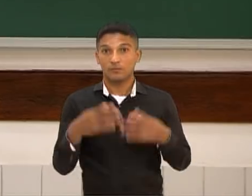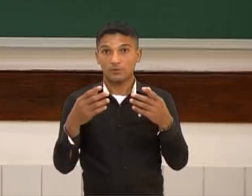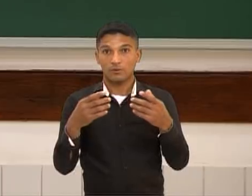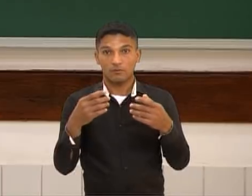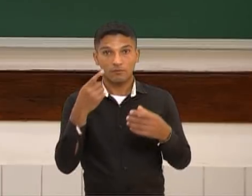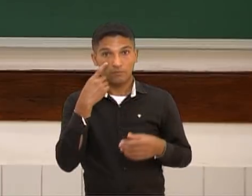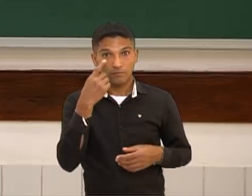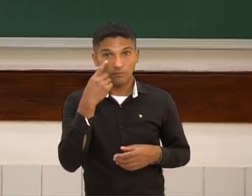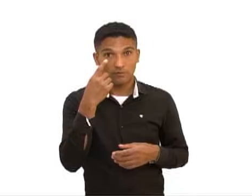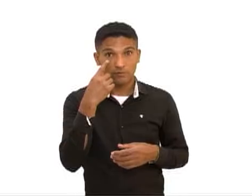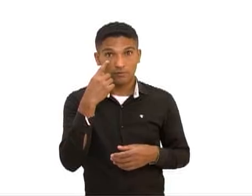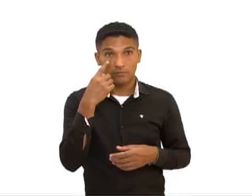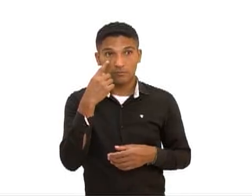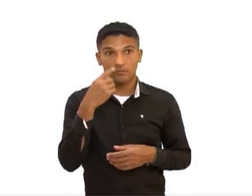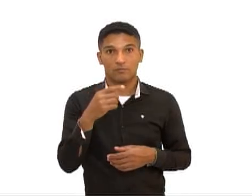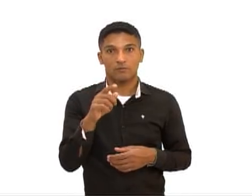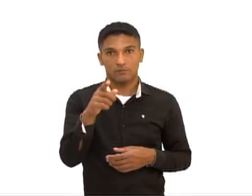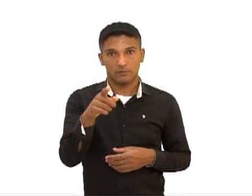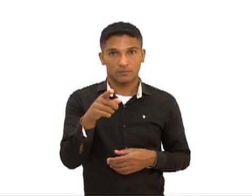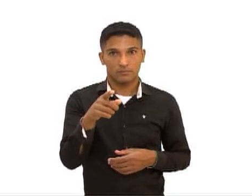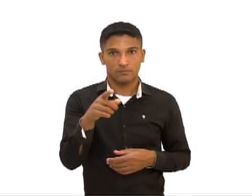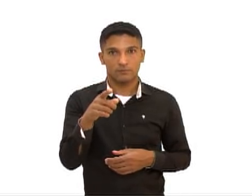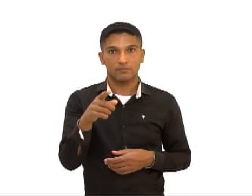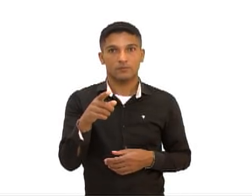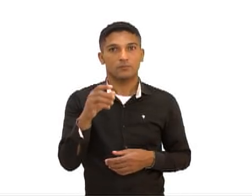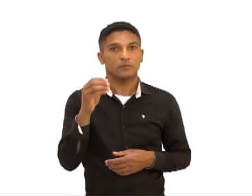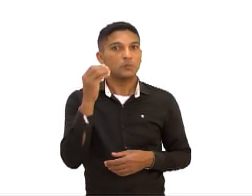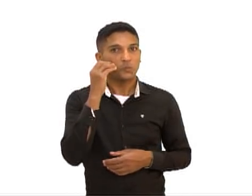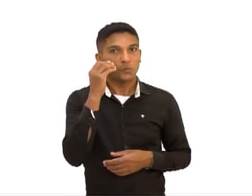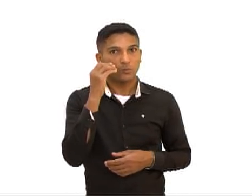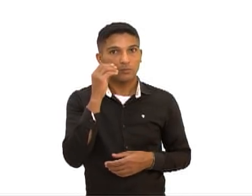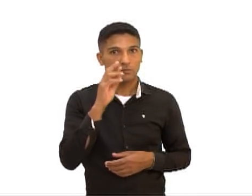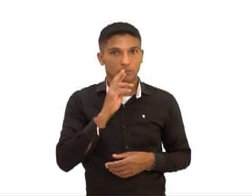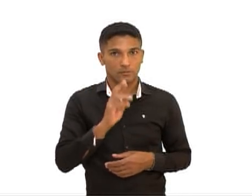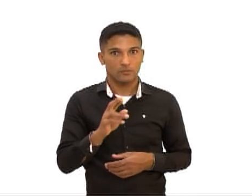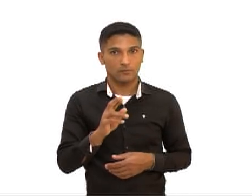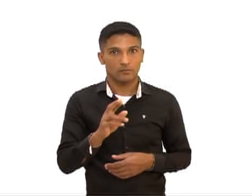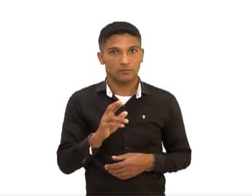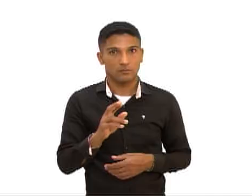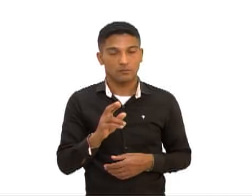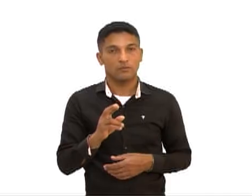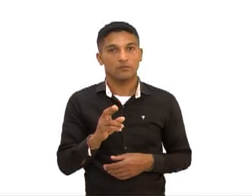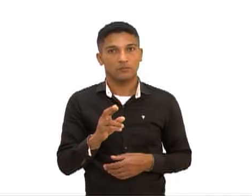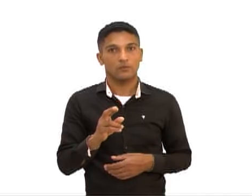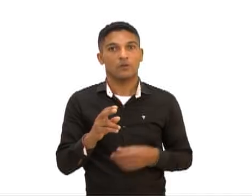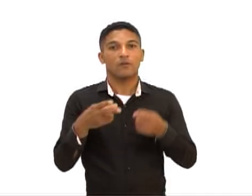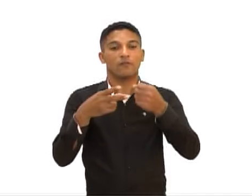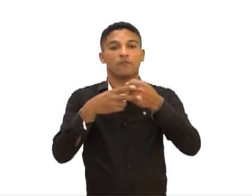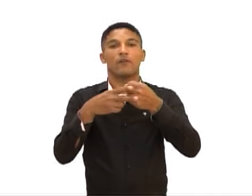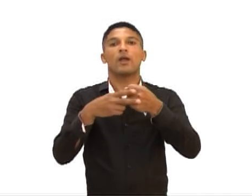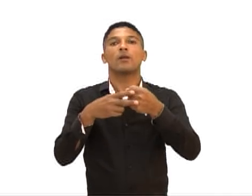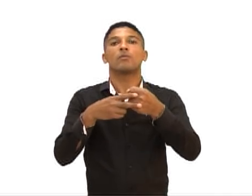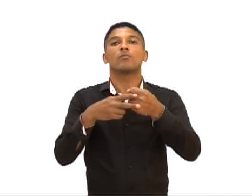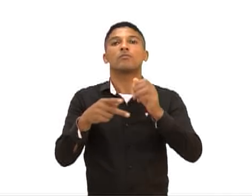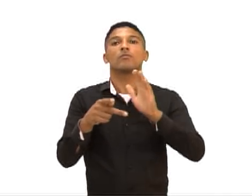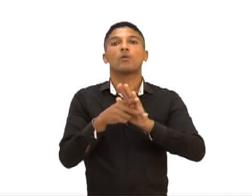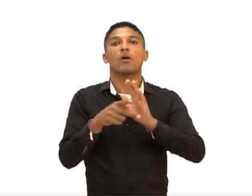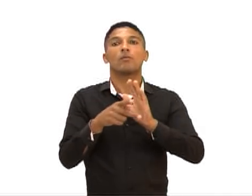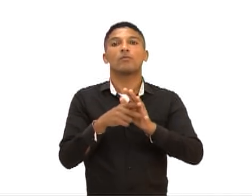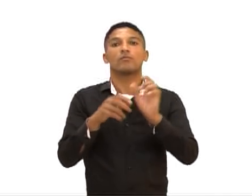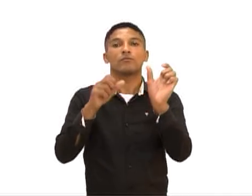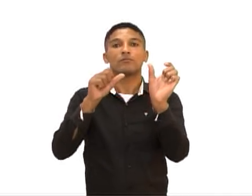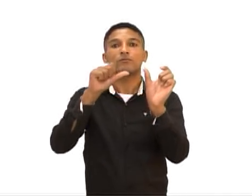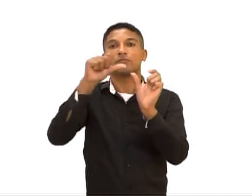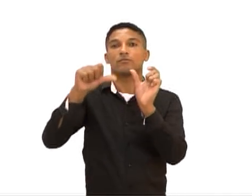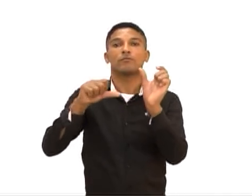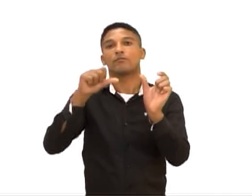Verificando então, pessoal, acertou quem conseguiu captar aqui como que é o funcionamento da conjugação dos verbos no imperativo afirmativo, né?